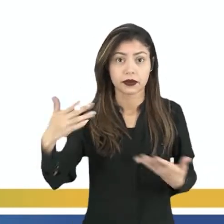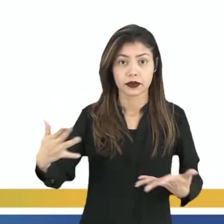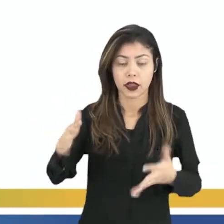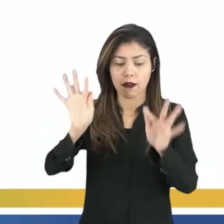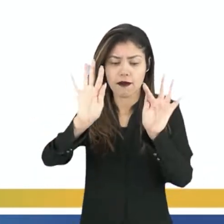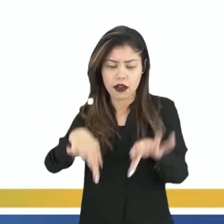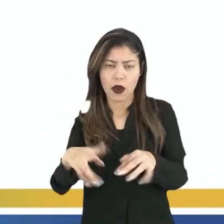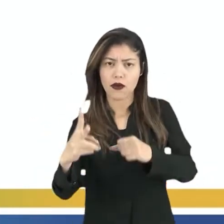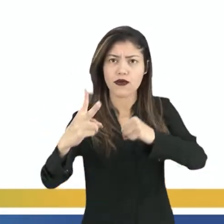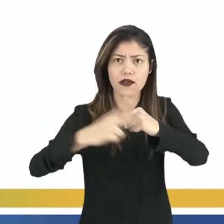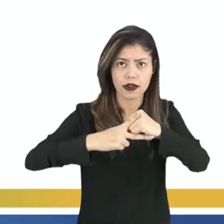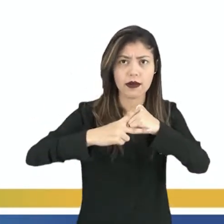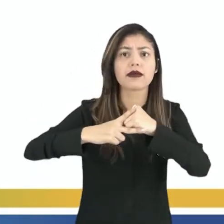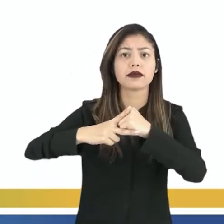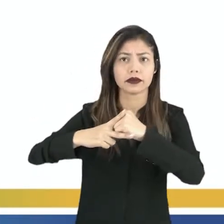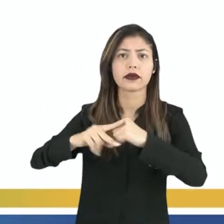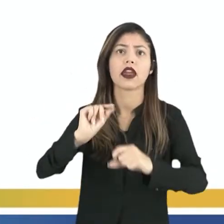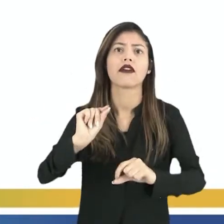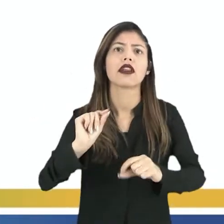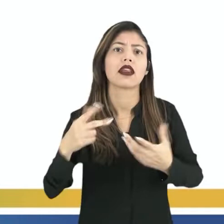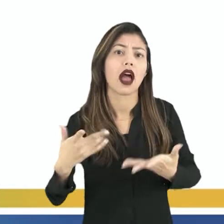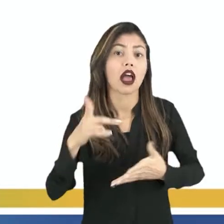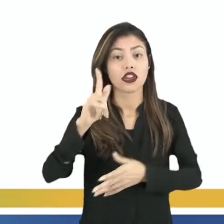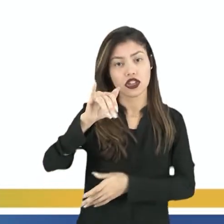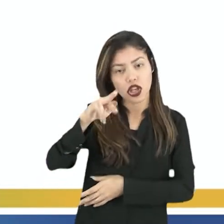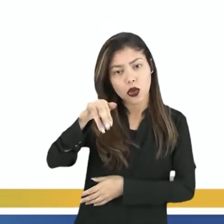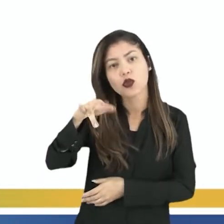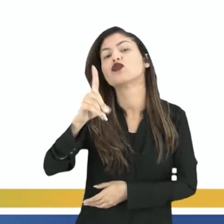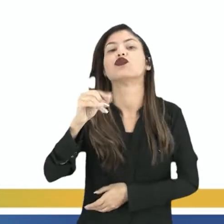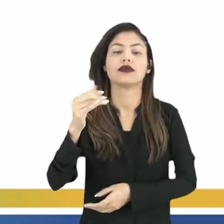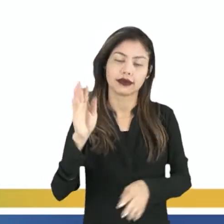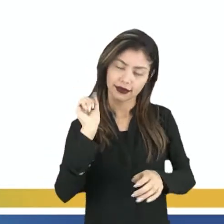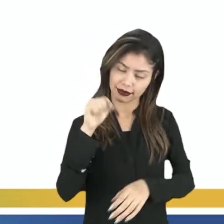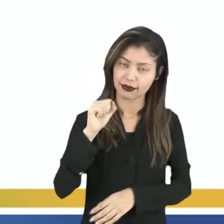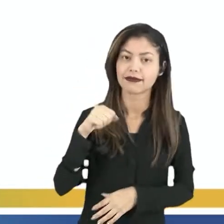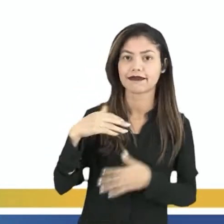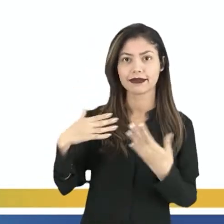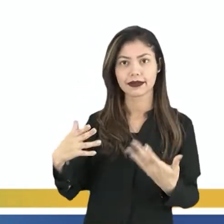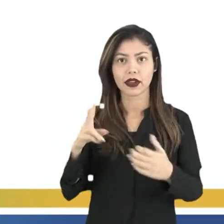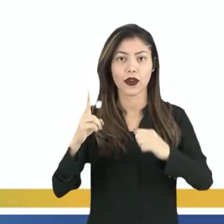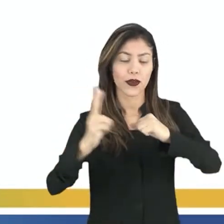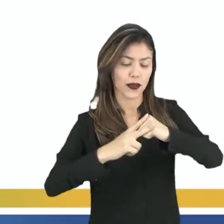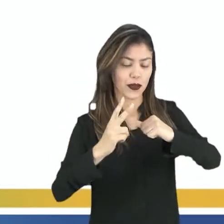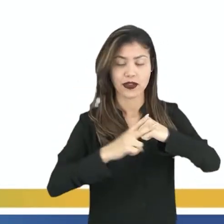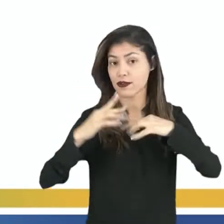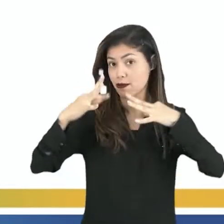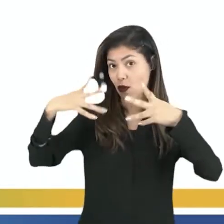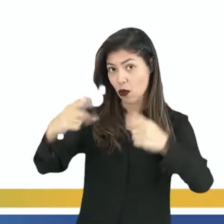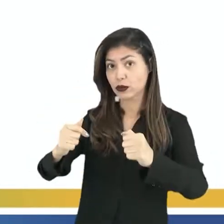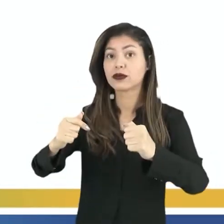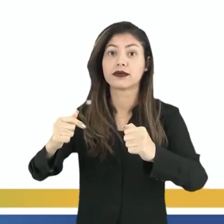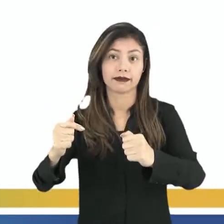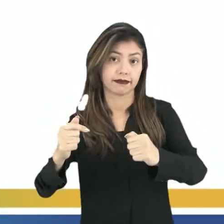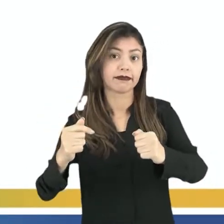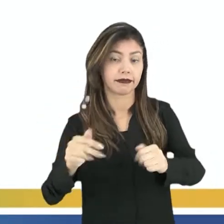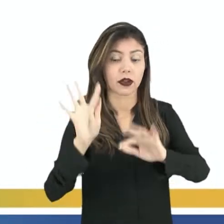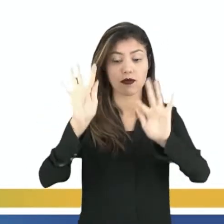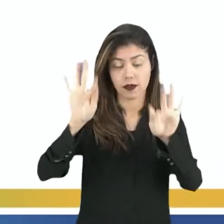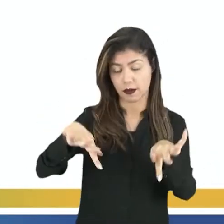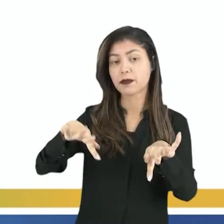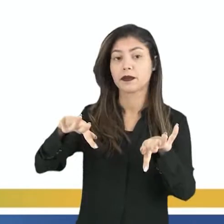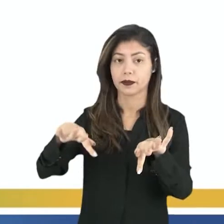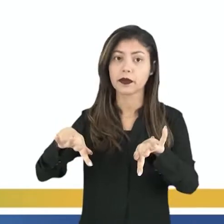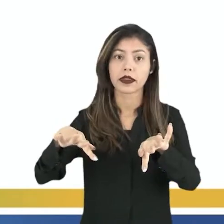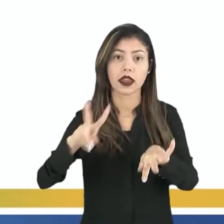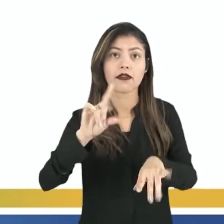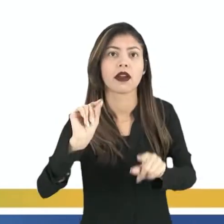acrescentamos no final do verbo, ele vai ser o nosso gerúndio em português. Então, todos os verbos que vocês colocarem ing no final,